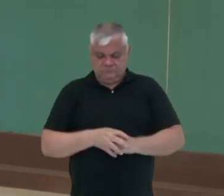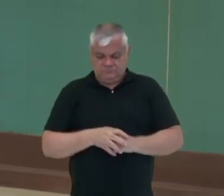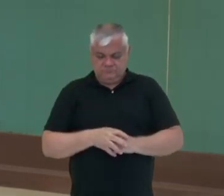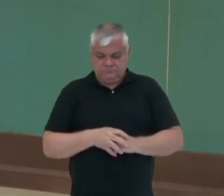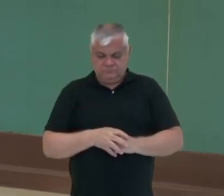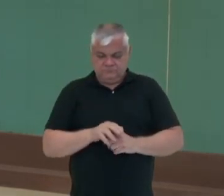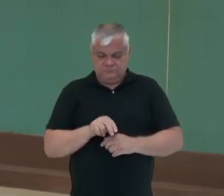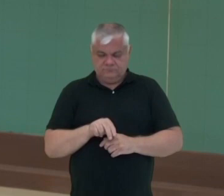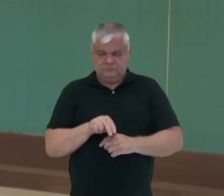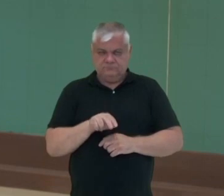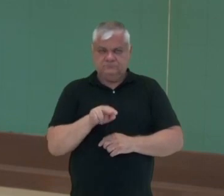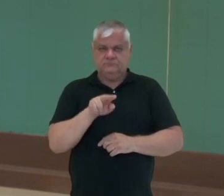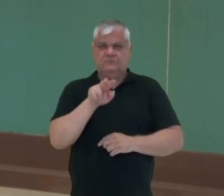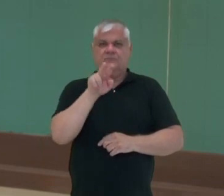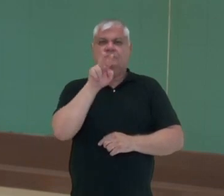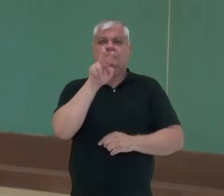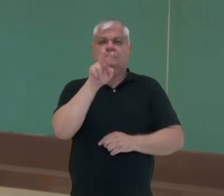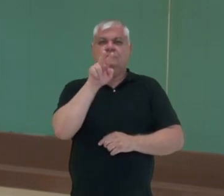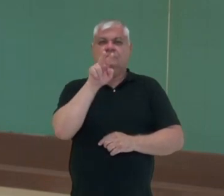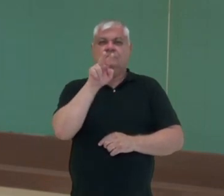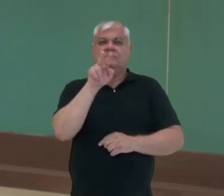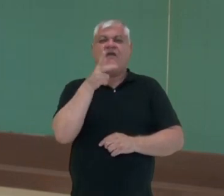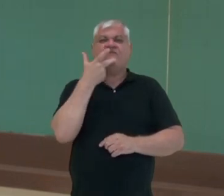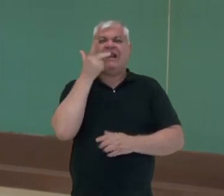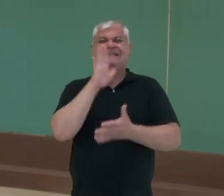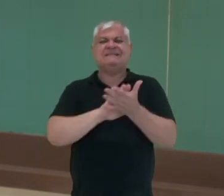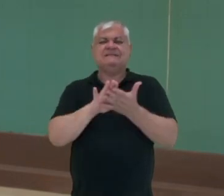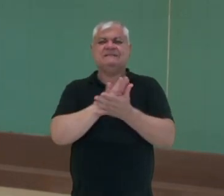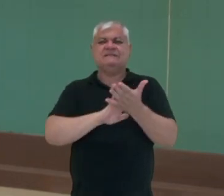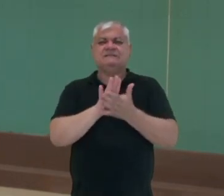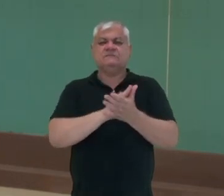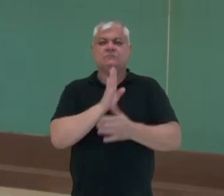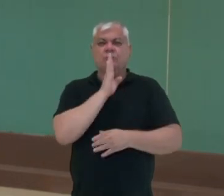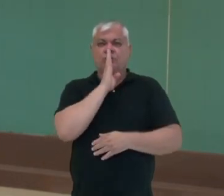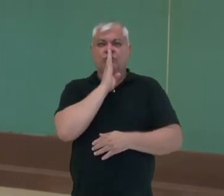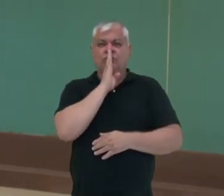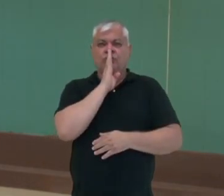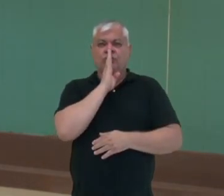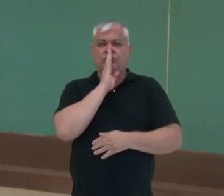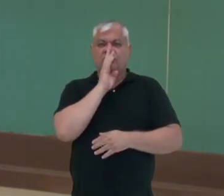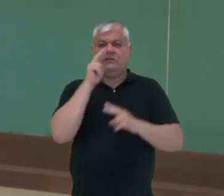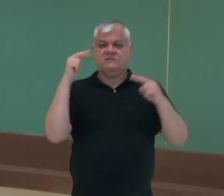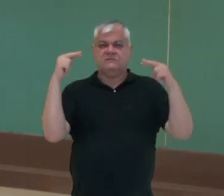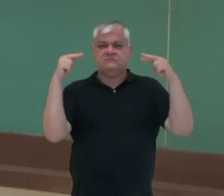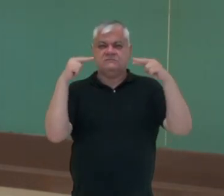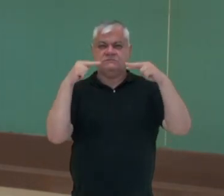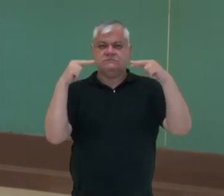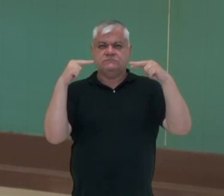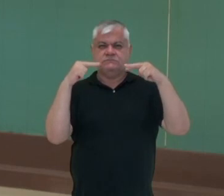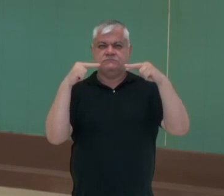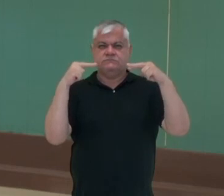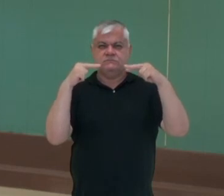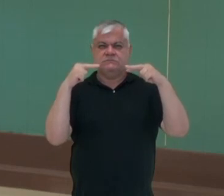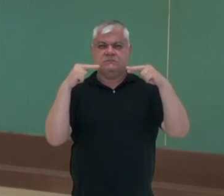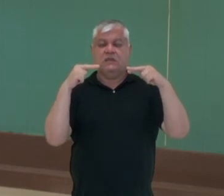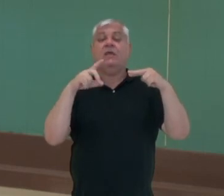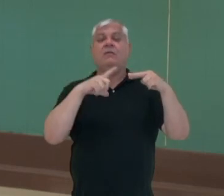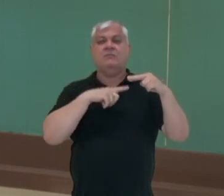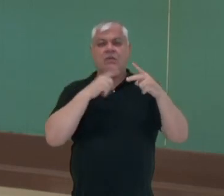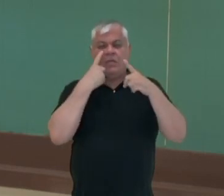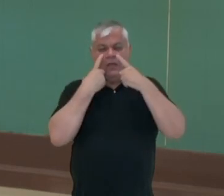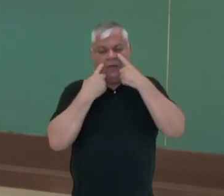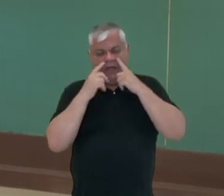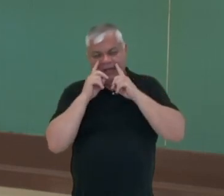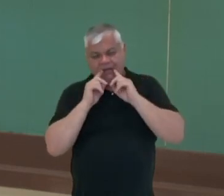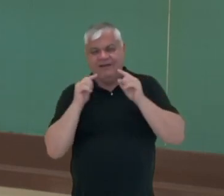para a pessoa, e 1 minuto não falava nada. Ela falava com os olhos, a pessoa falava com os olhos. Teve várias reações. Teve gente que chorou, teve gente que